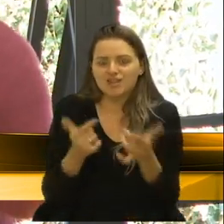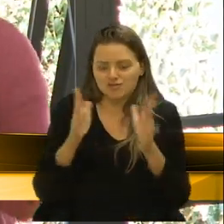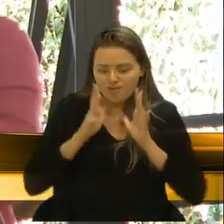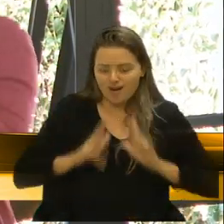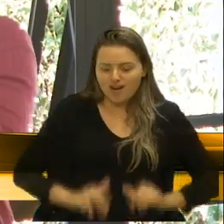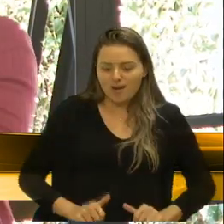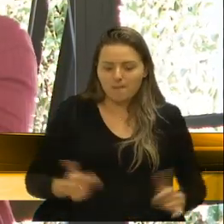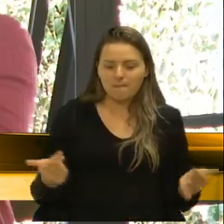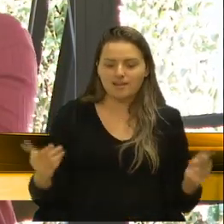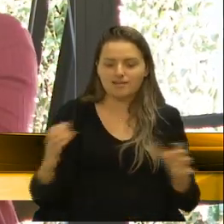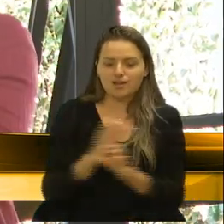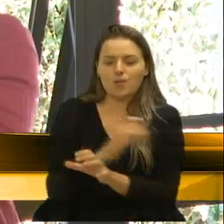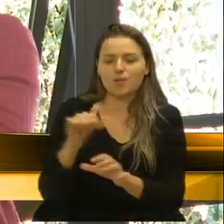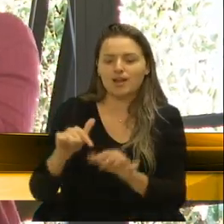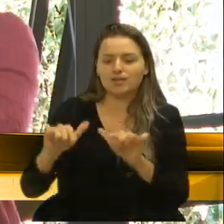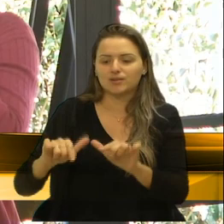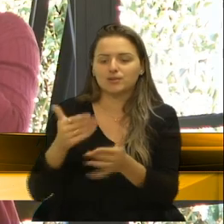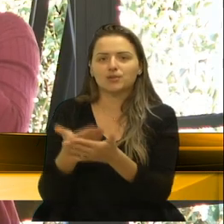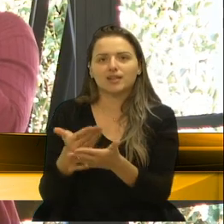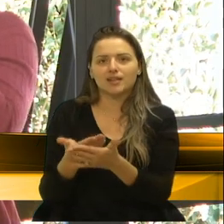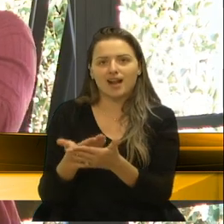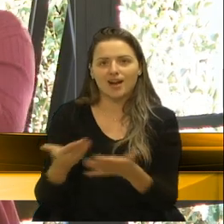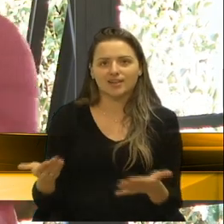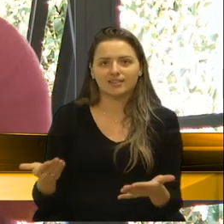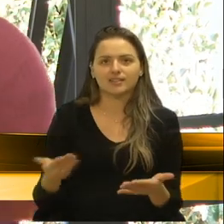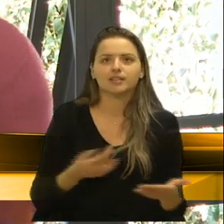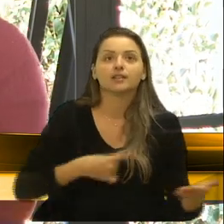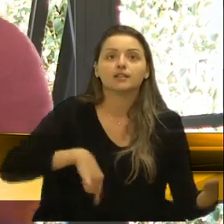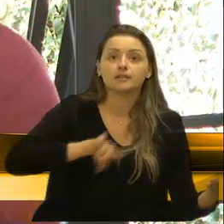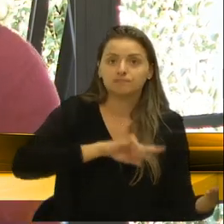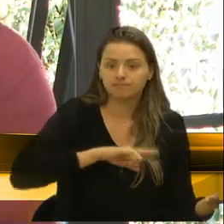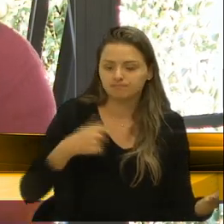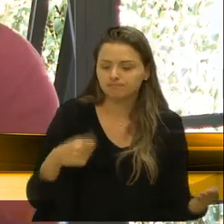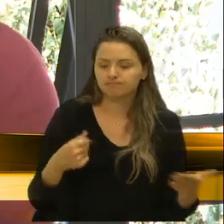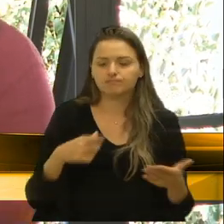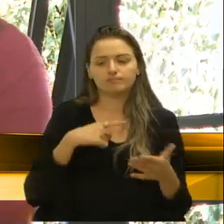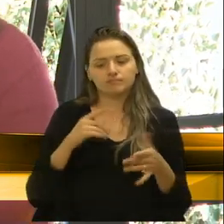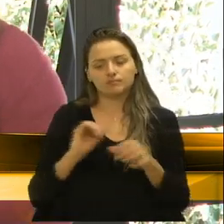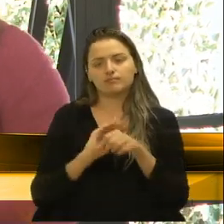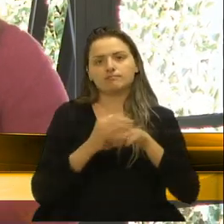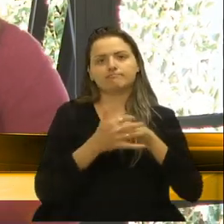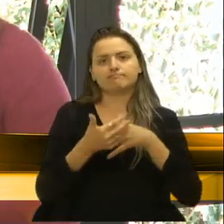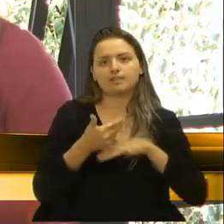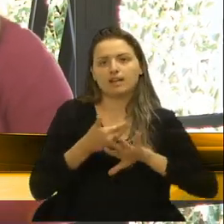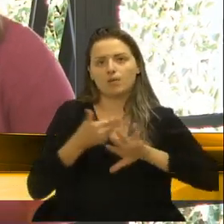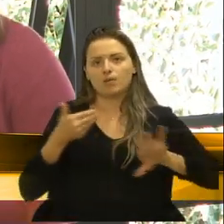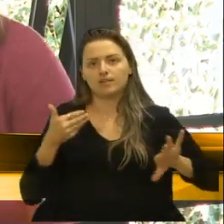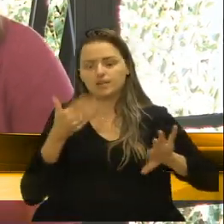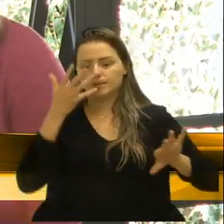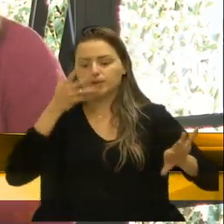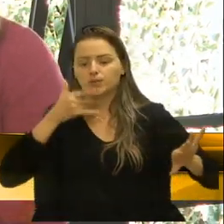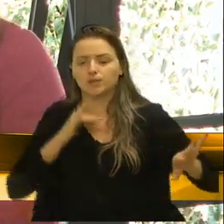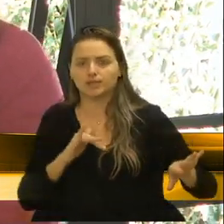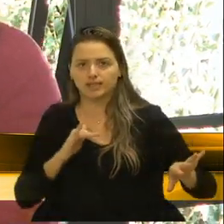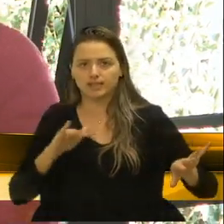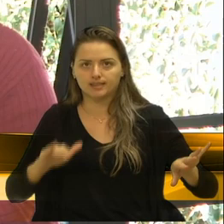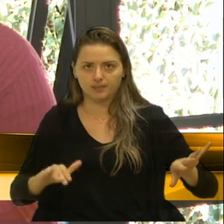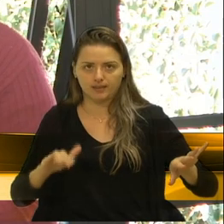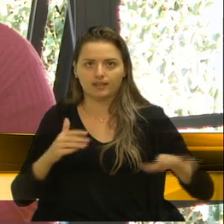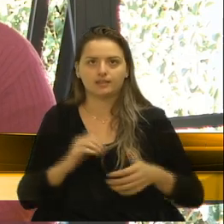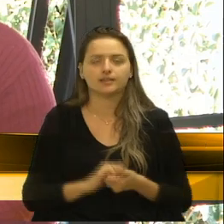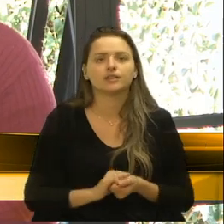da sala de aula. Então, a gente precisa, de fato, manter o isolamento, especialmente com os menores. Os